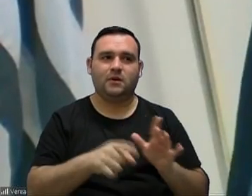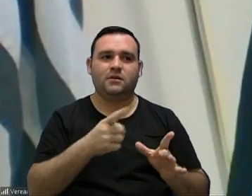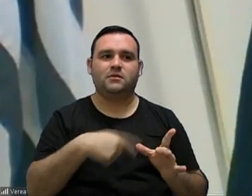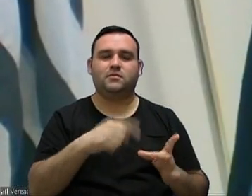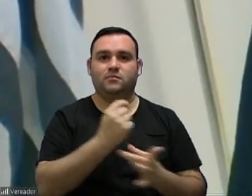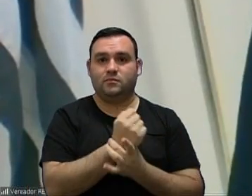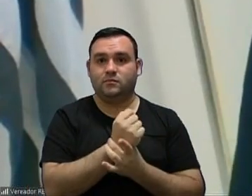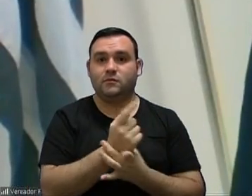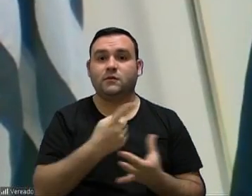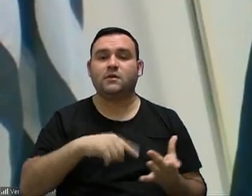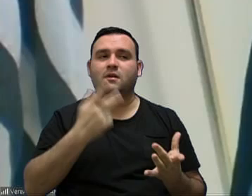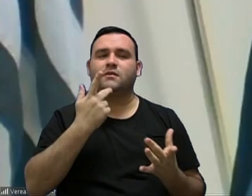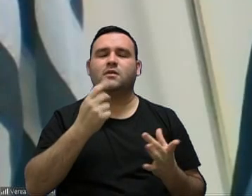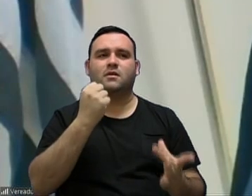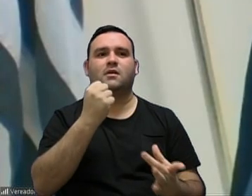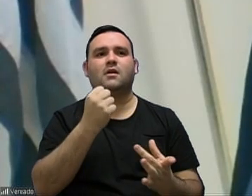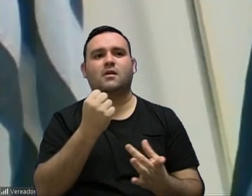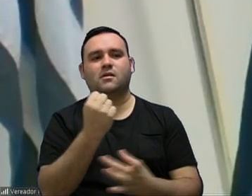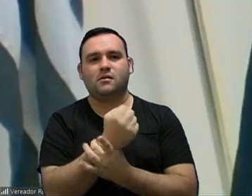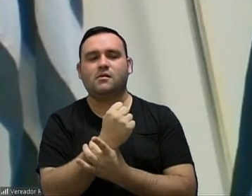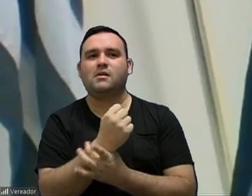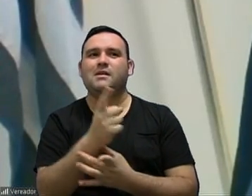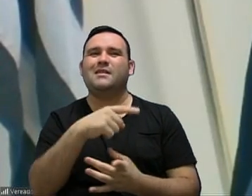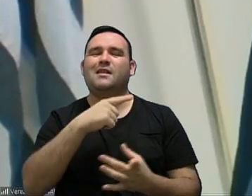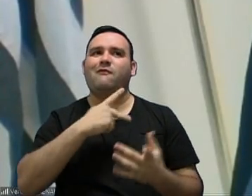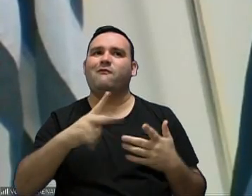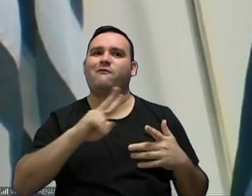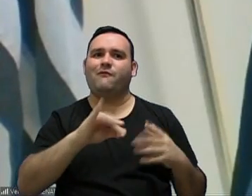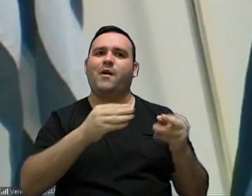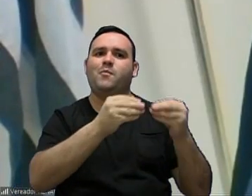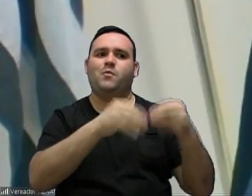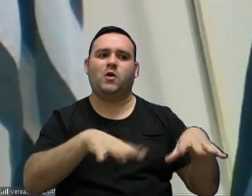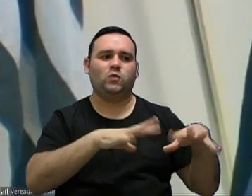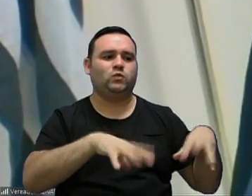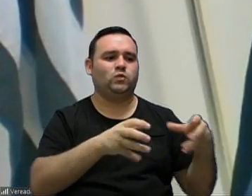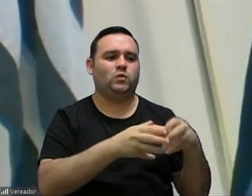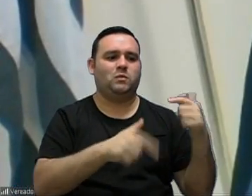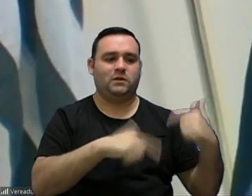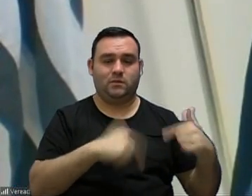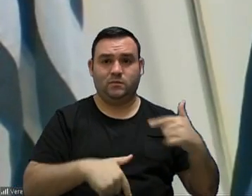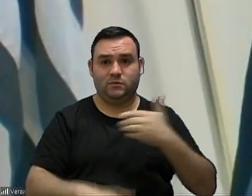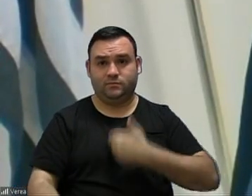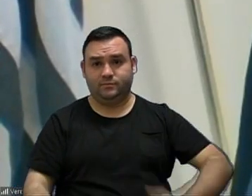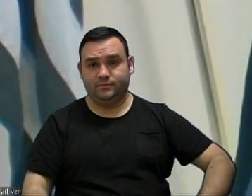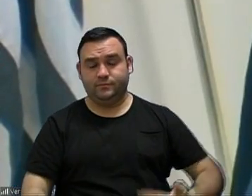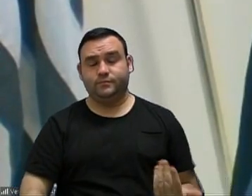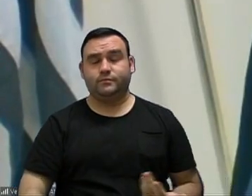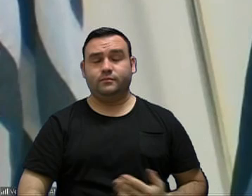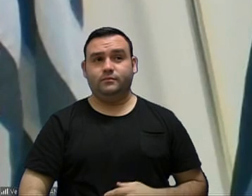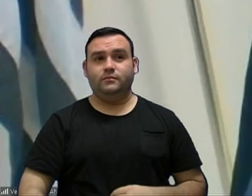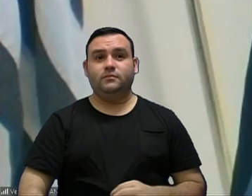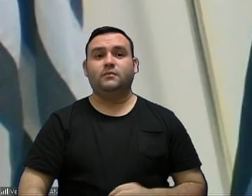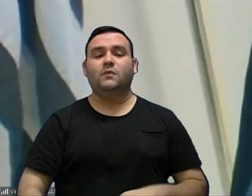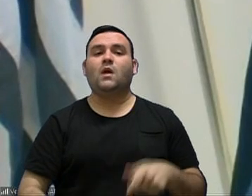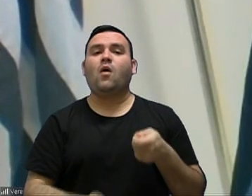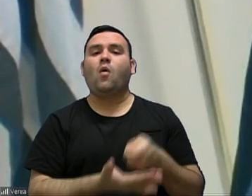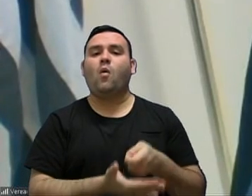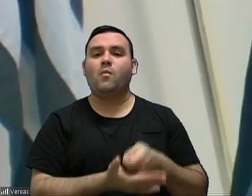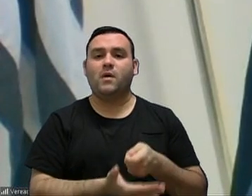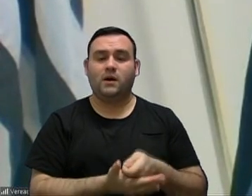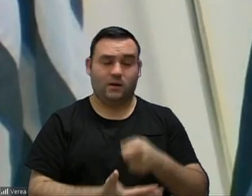nossa opinião é uma reforma danosa ao conjunto dos trabalhadores e trabalhadoras, obriga